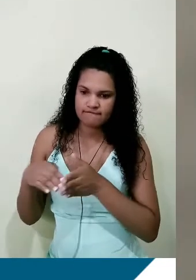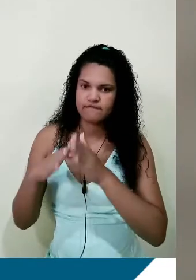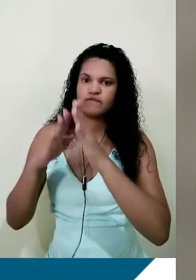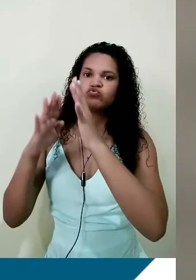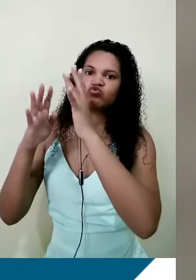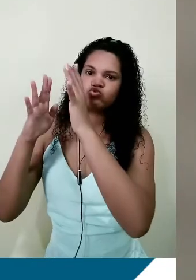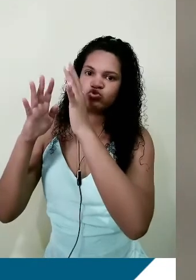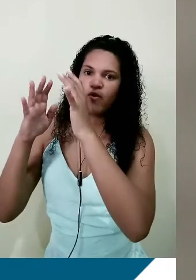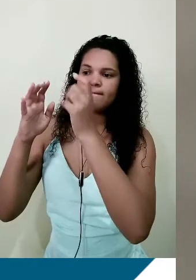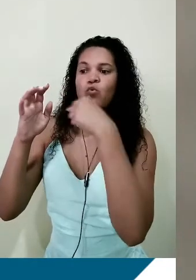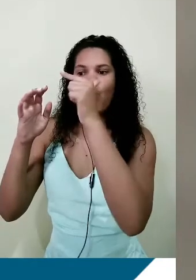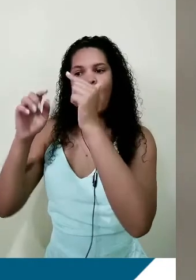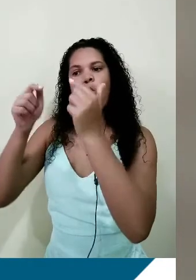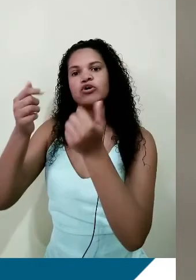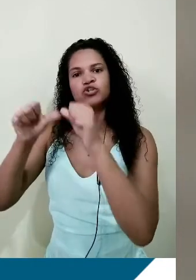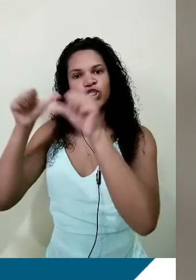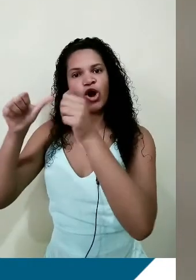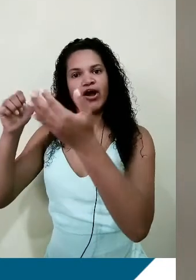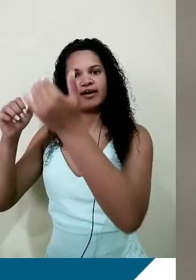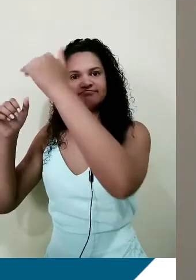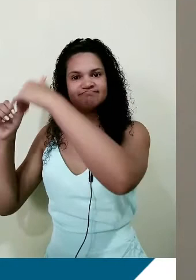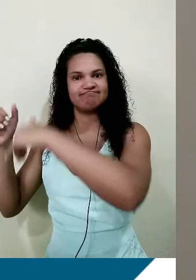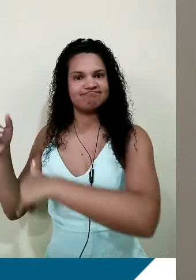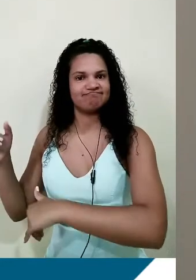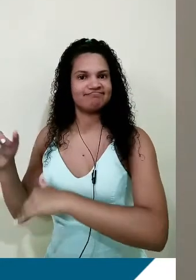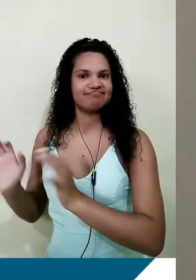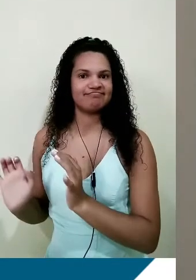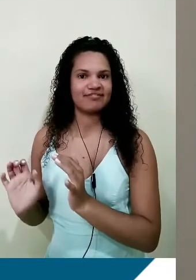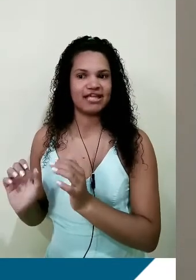vai descer. Então, o quente